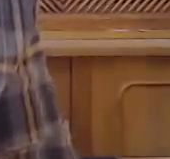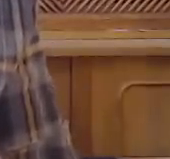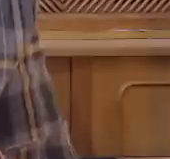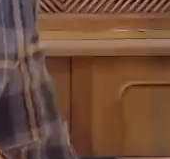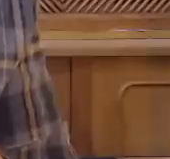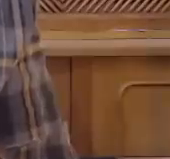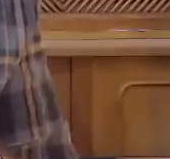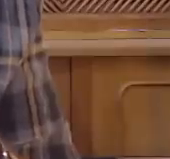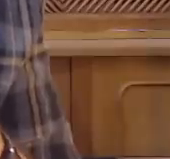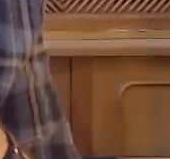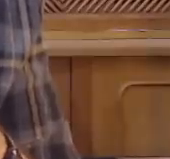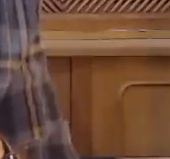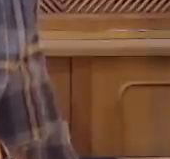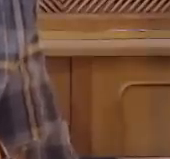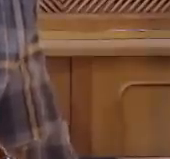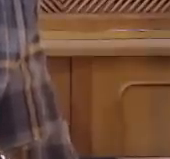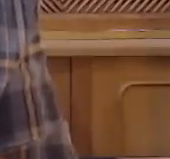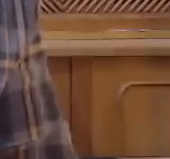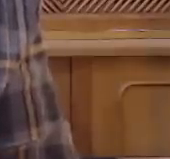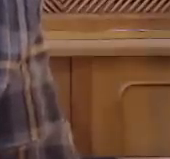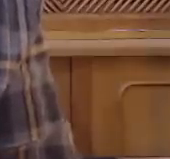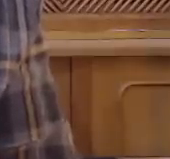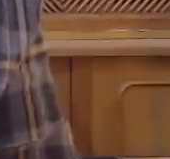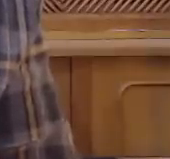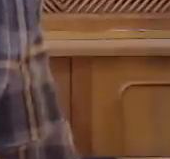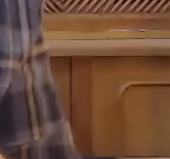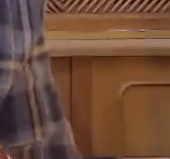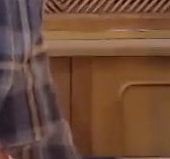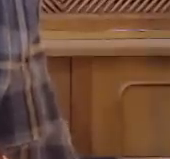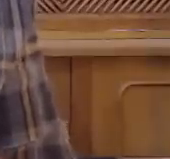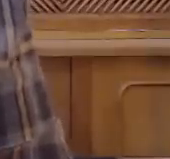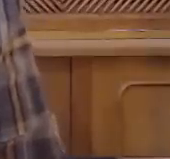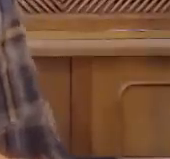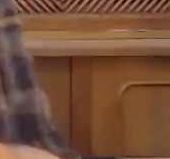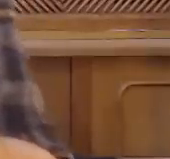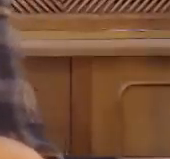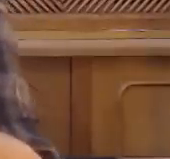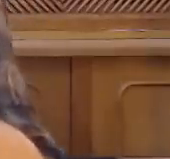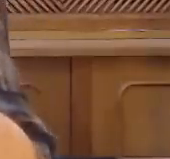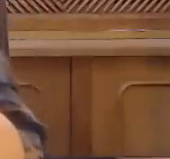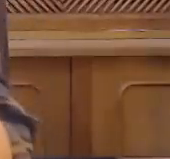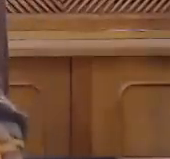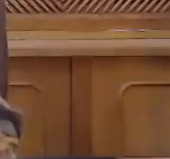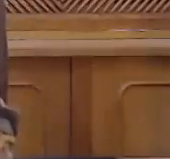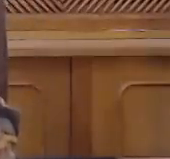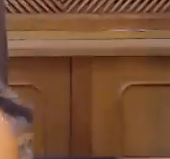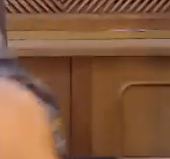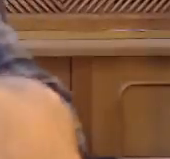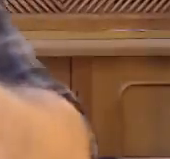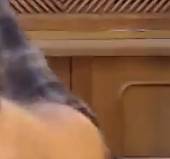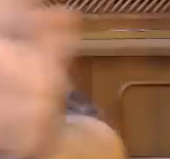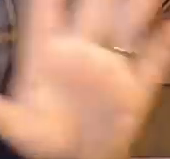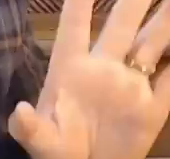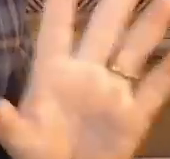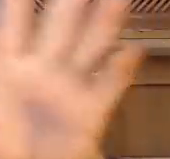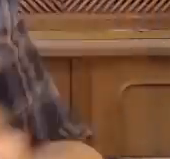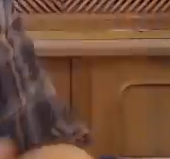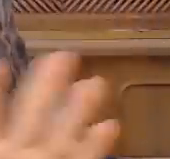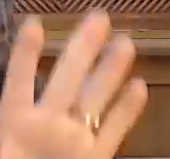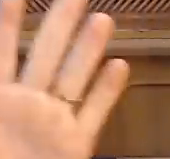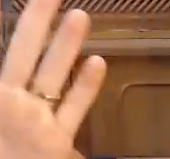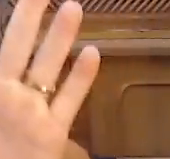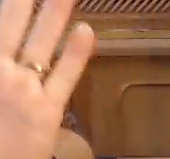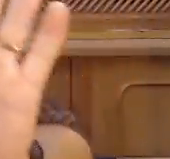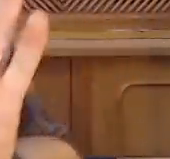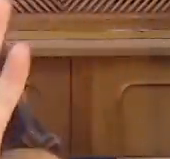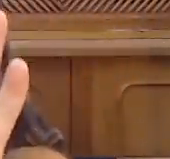inclusive mostrar uma matéria do metrópoles que começou aí já perder para o outro lado o próprio Estadão já